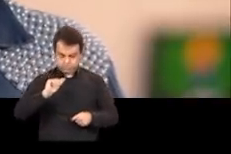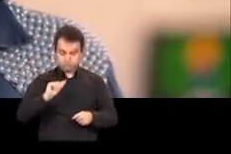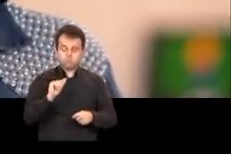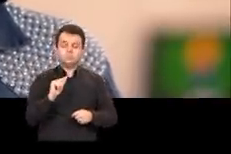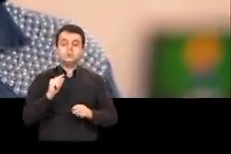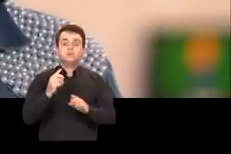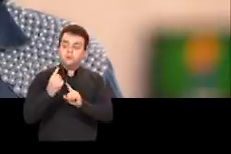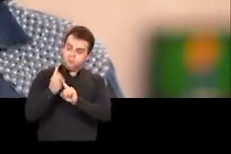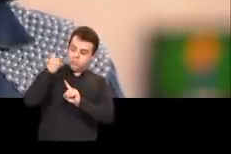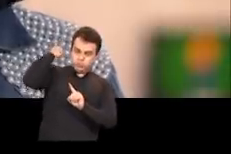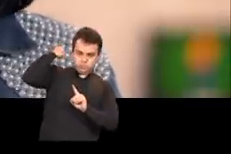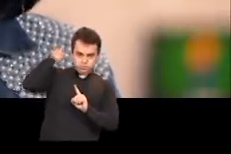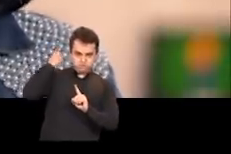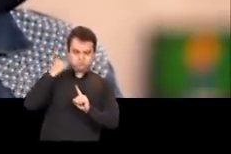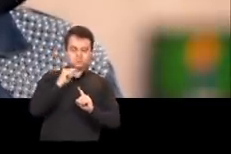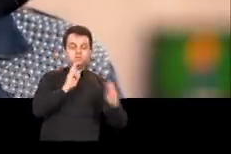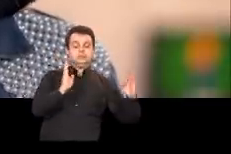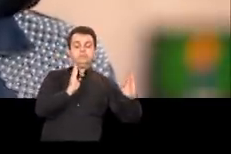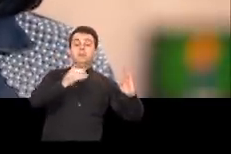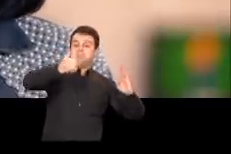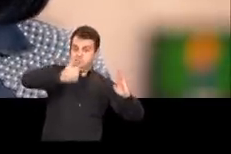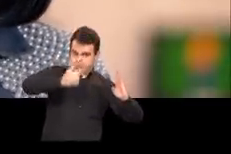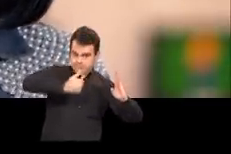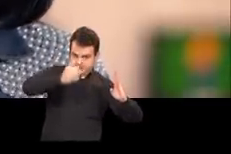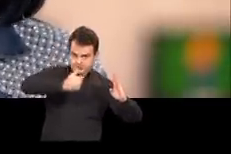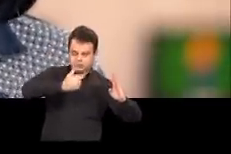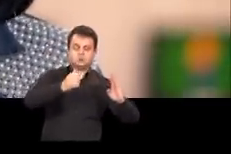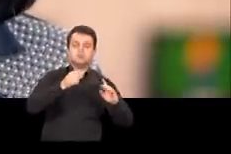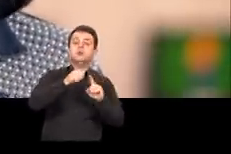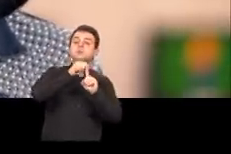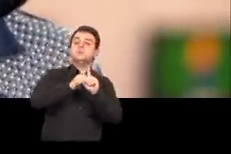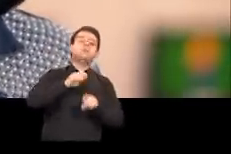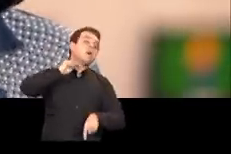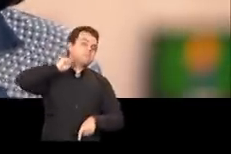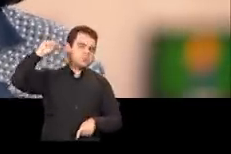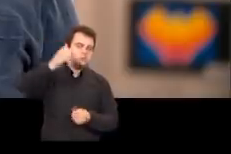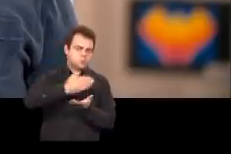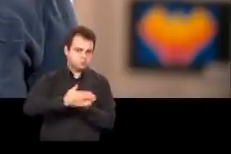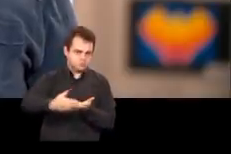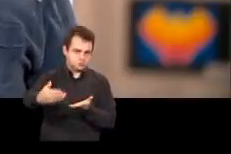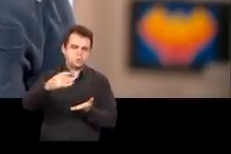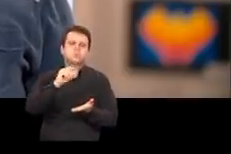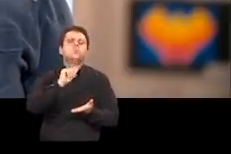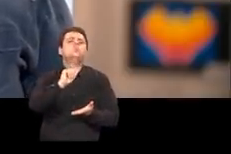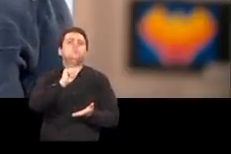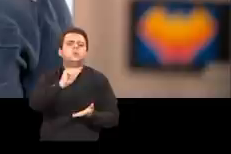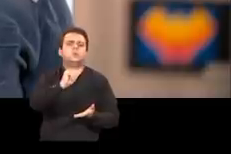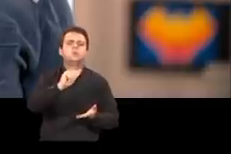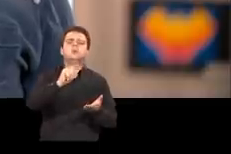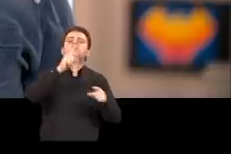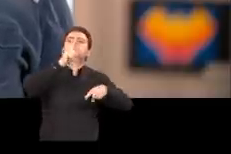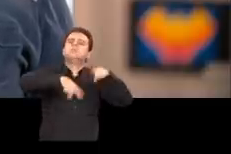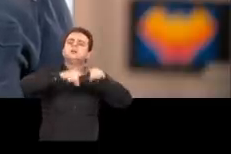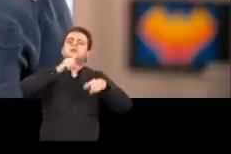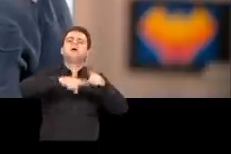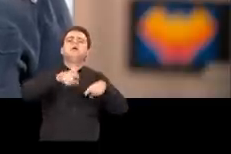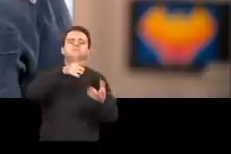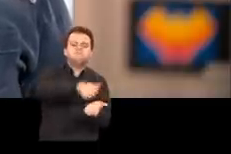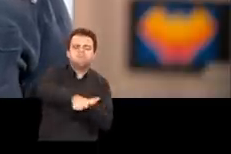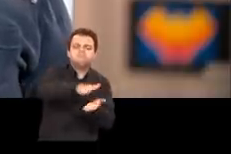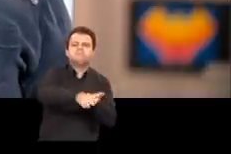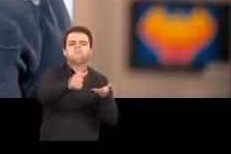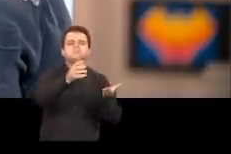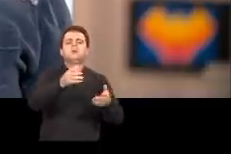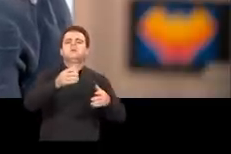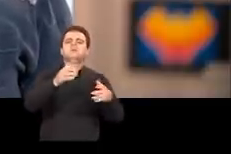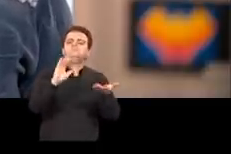tivemos um andamento da primeira etapa, que começou em abril do programa, com materiais impressos e na versão digital